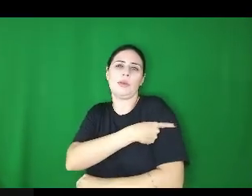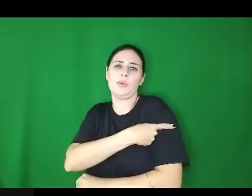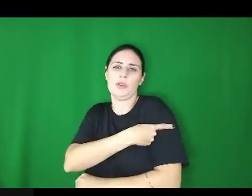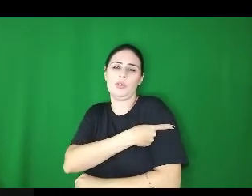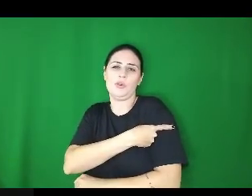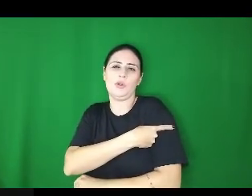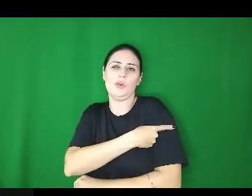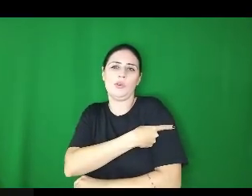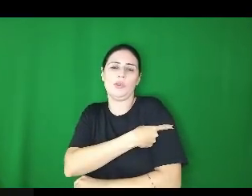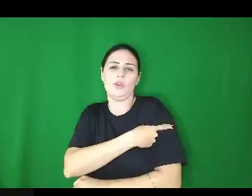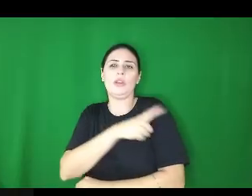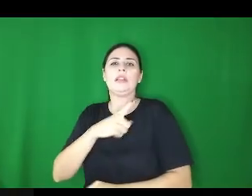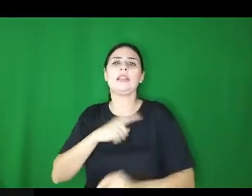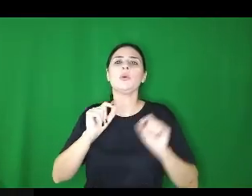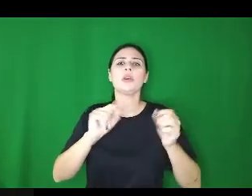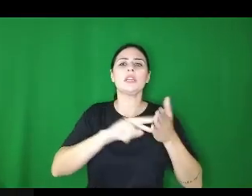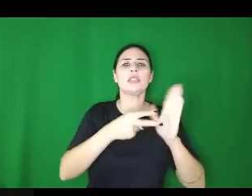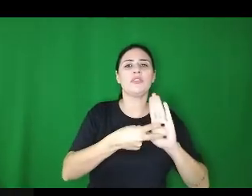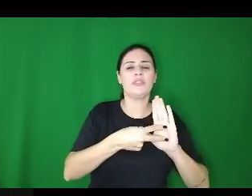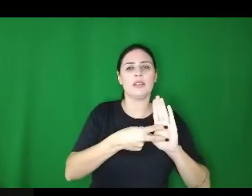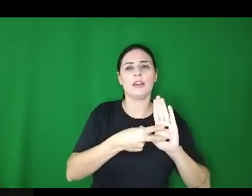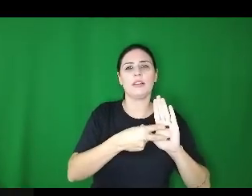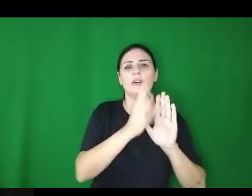os componentes curriculares. O que é isso?